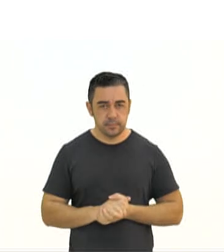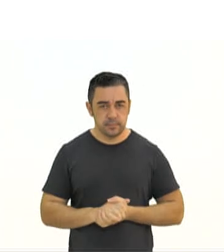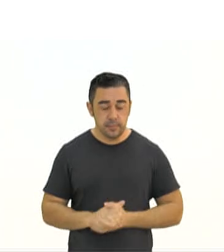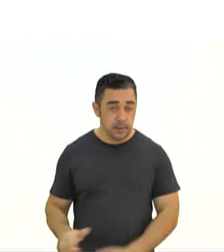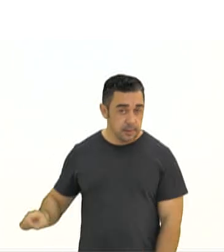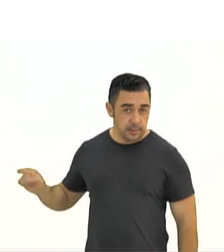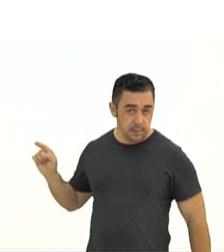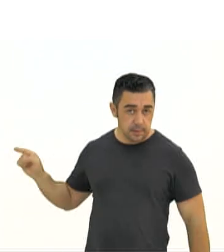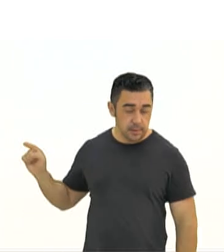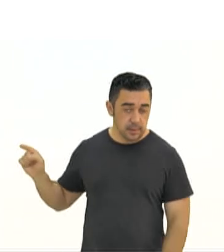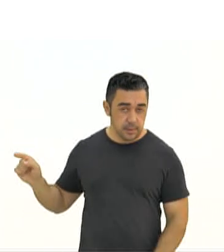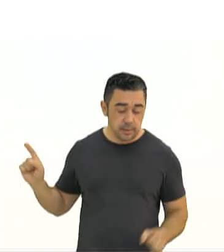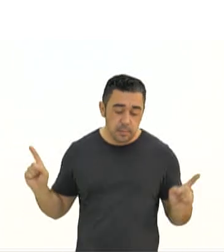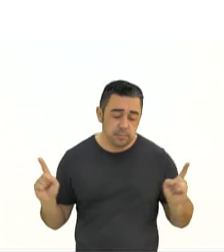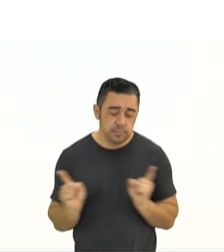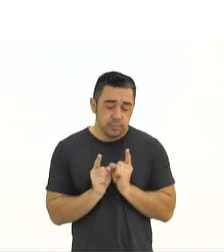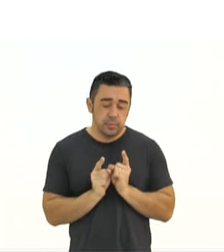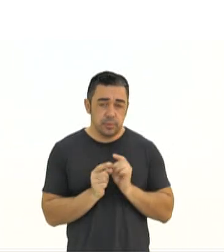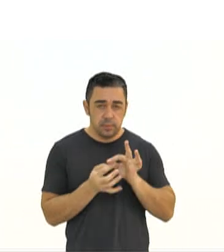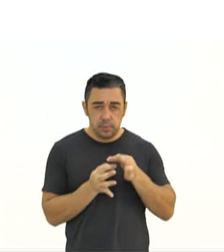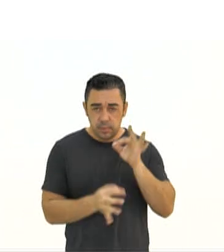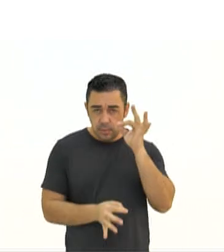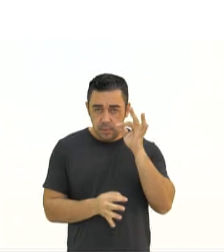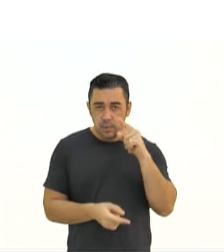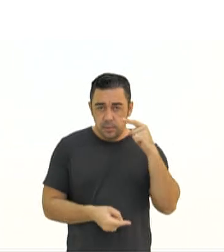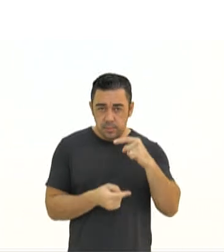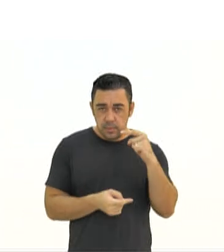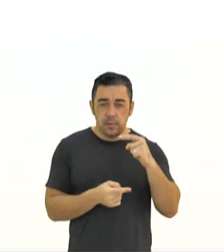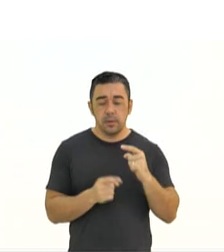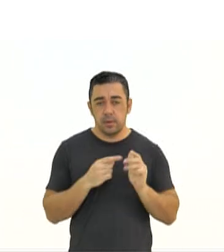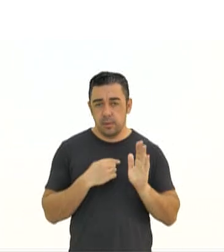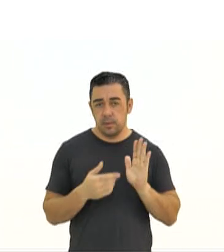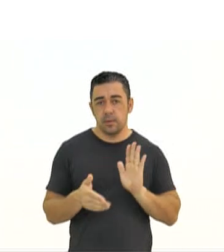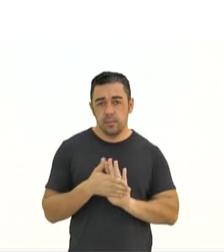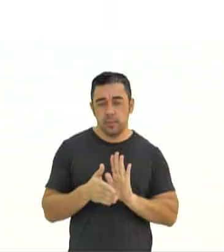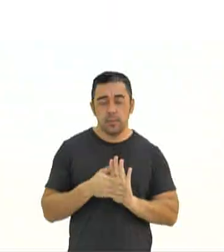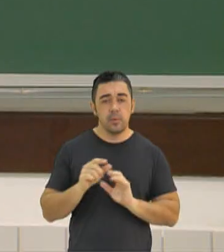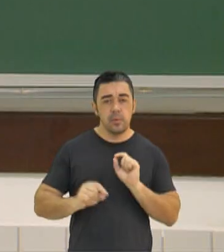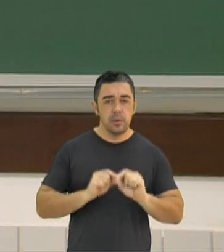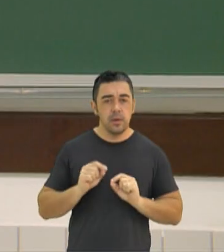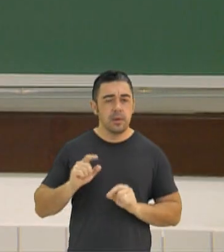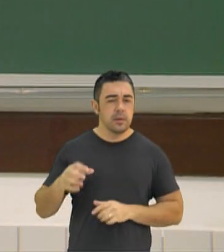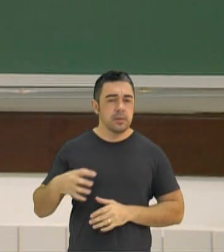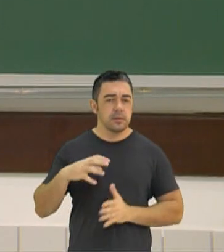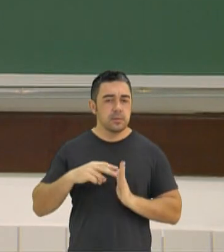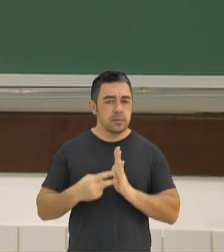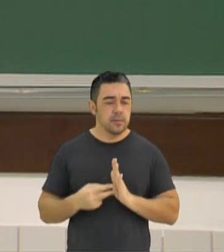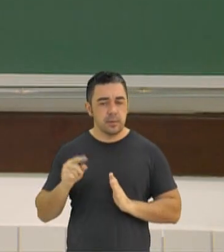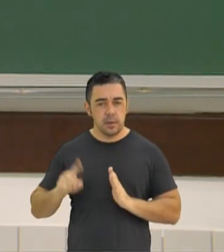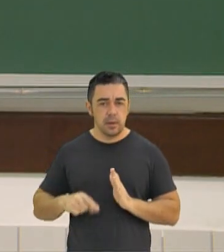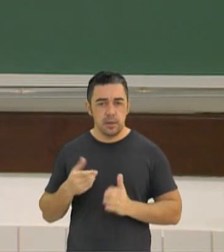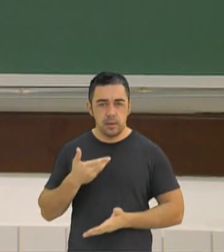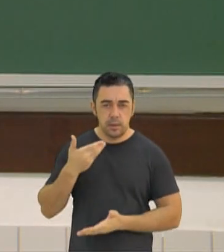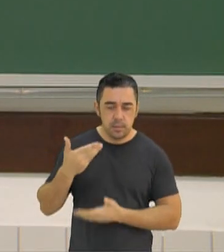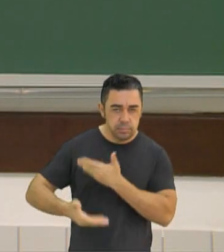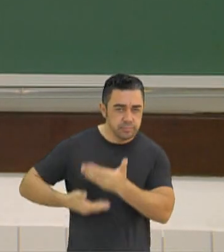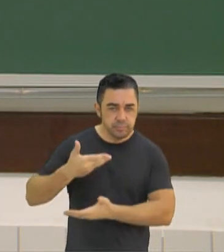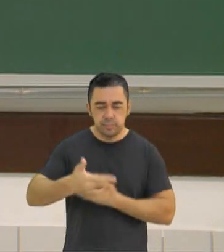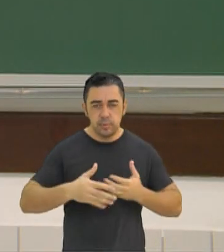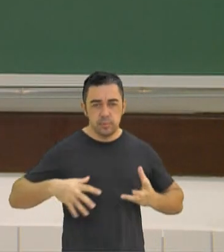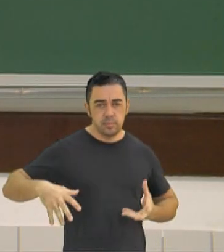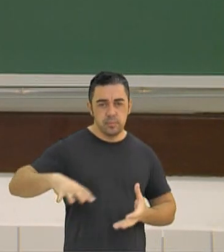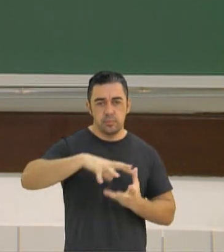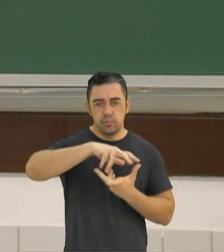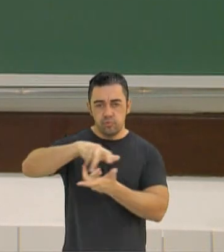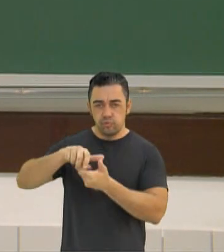um pedacinho da Carta da Terra escrita, onde existe um comprometimento no sentido da colaboração e parceria mundial. E aí